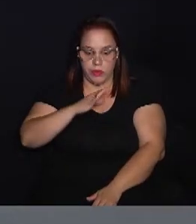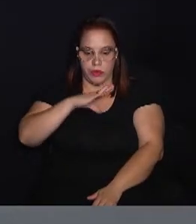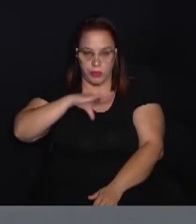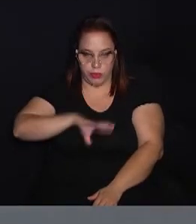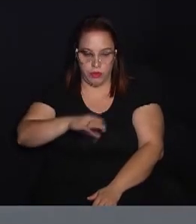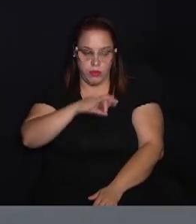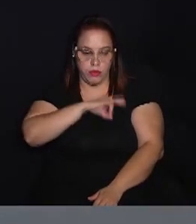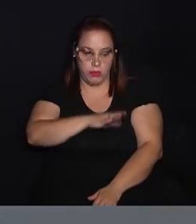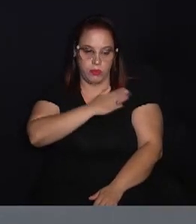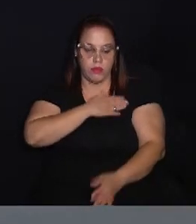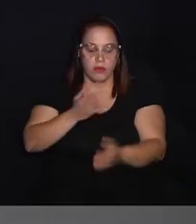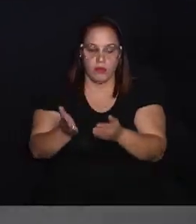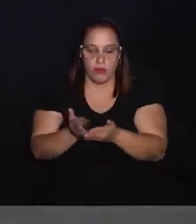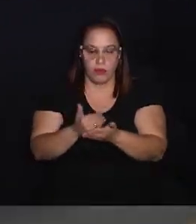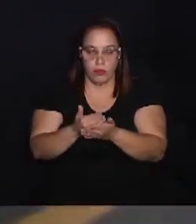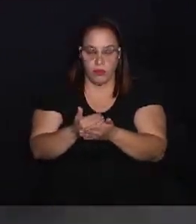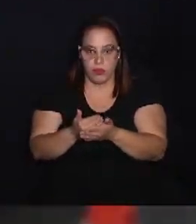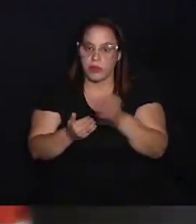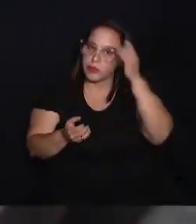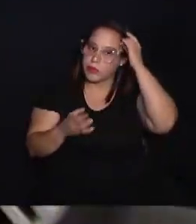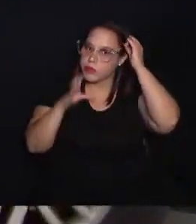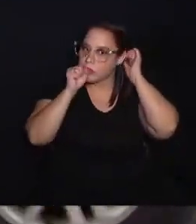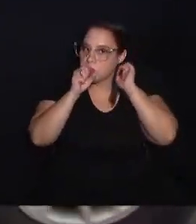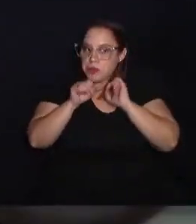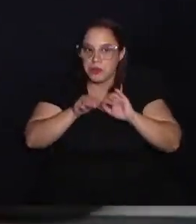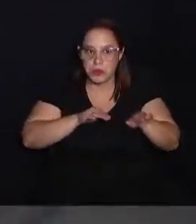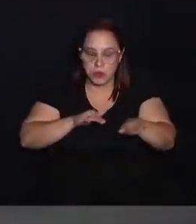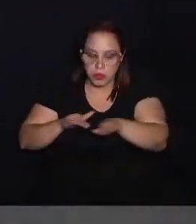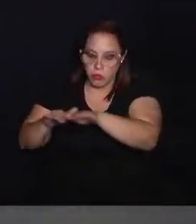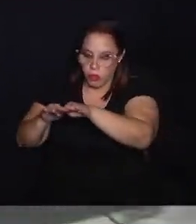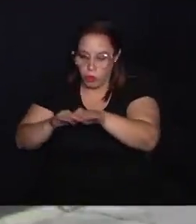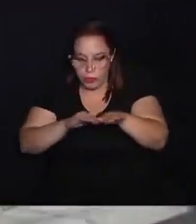evidentemente, sabendo de todas as informações. Eu volto com você.